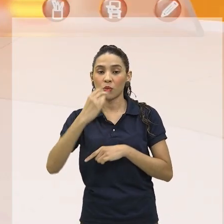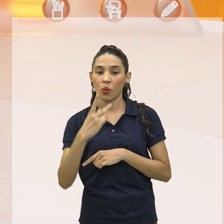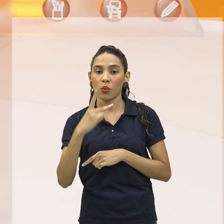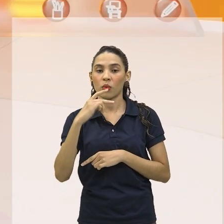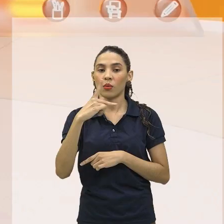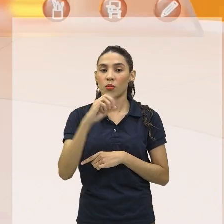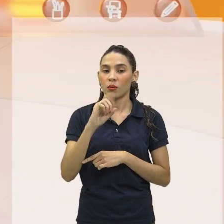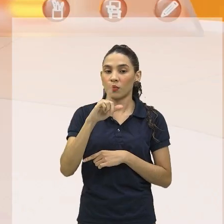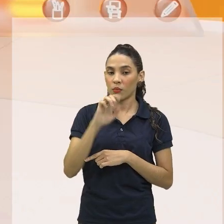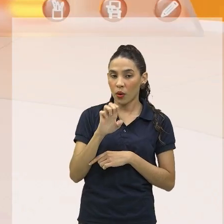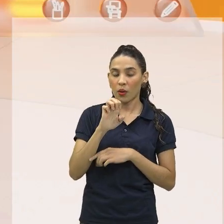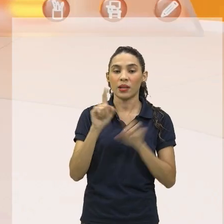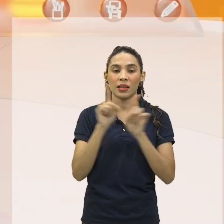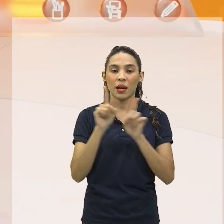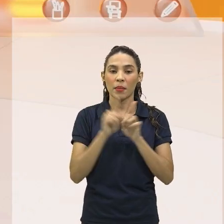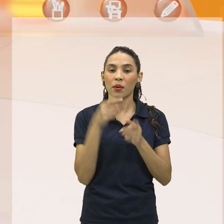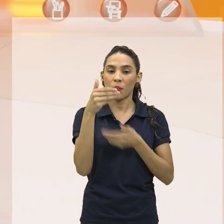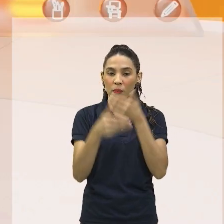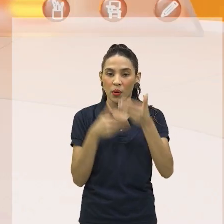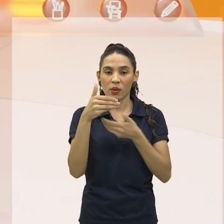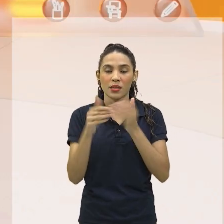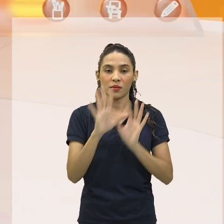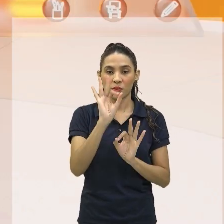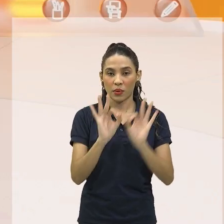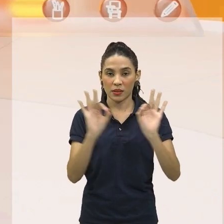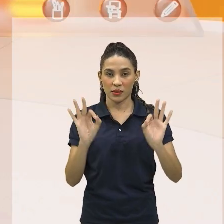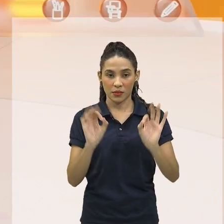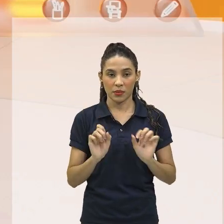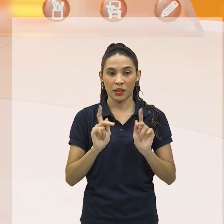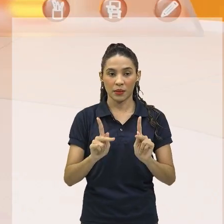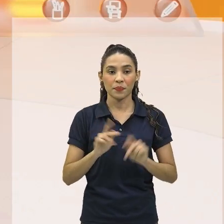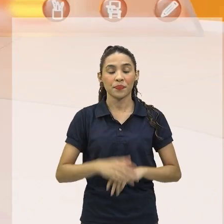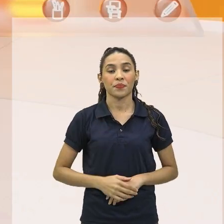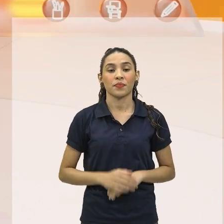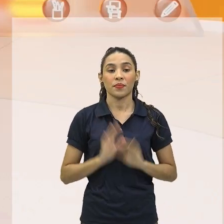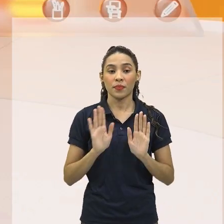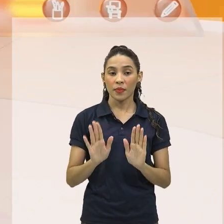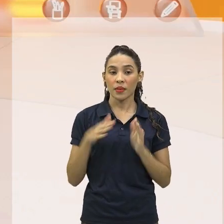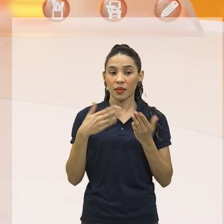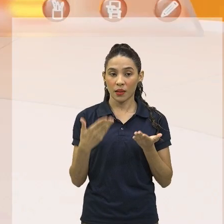tá? E o seu processo de organização. Tá? E para